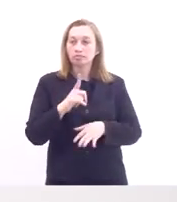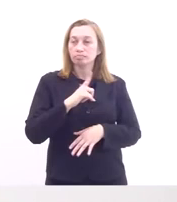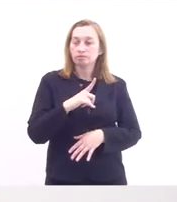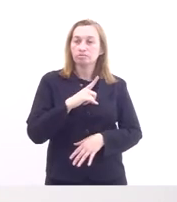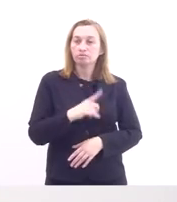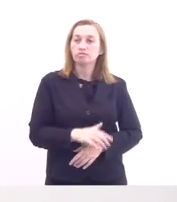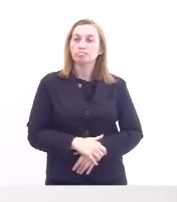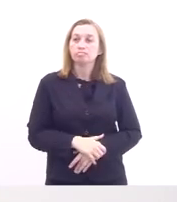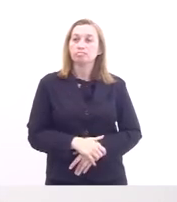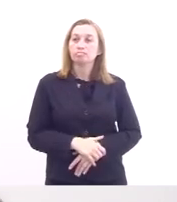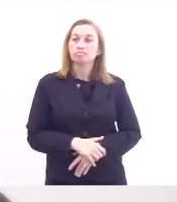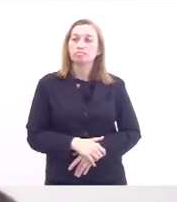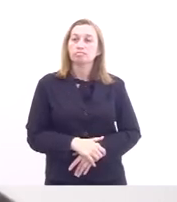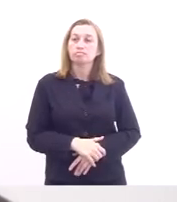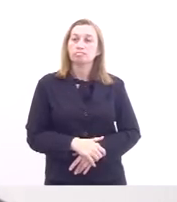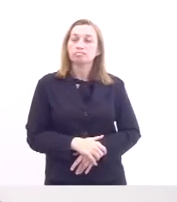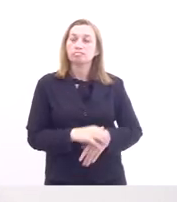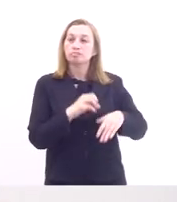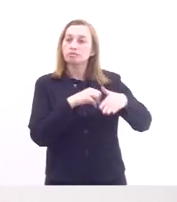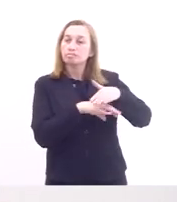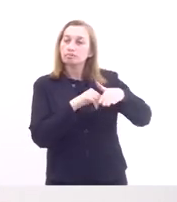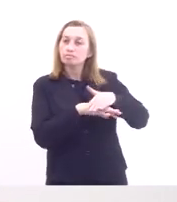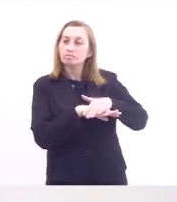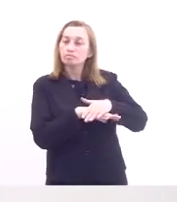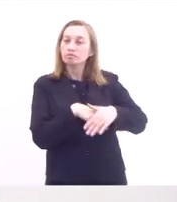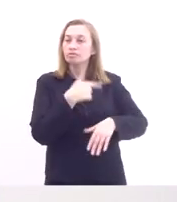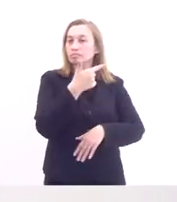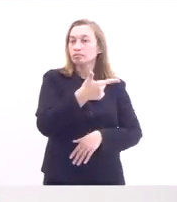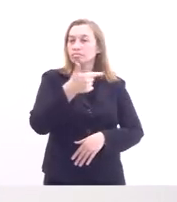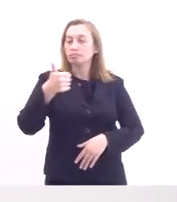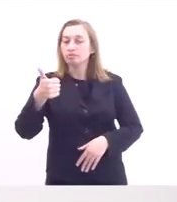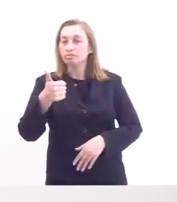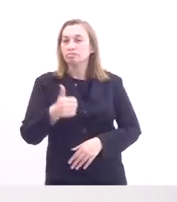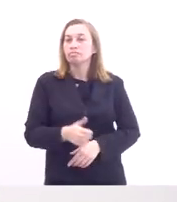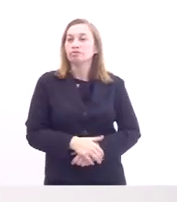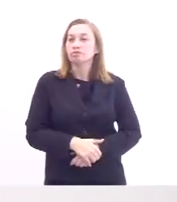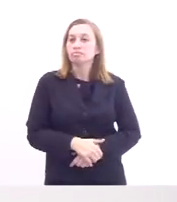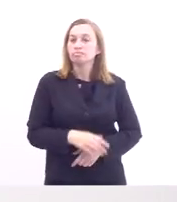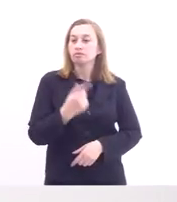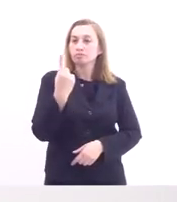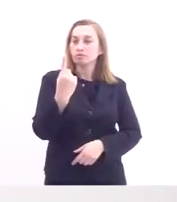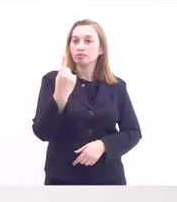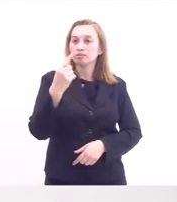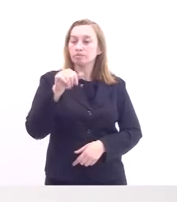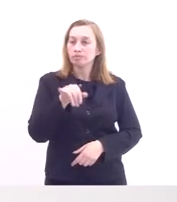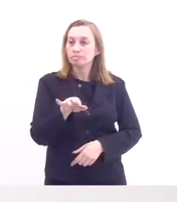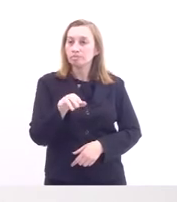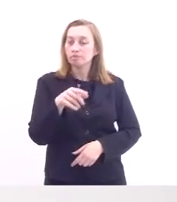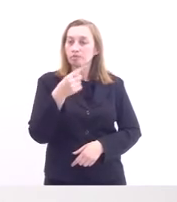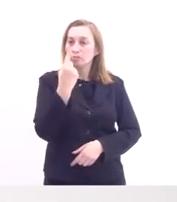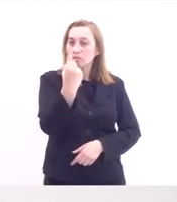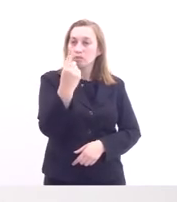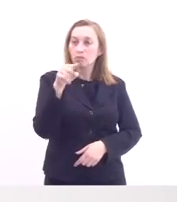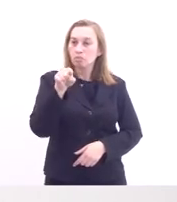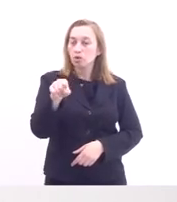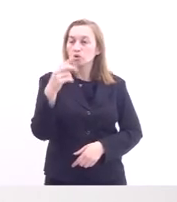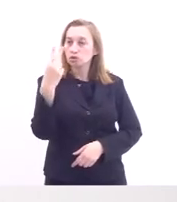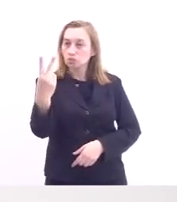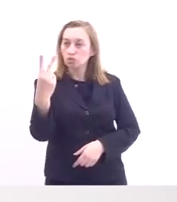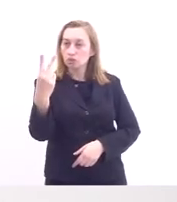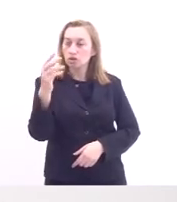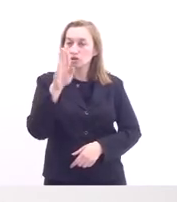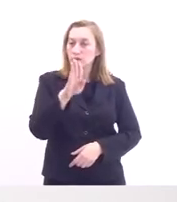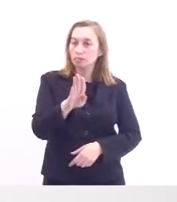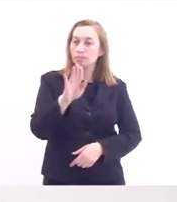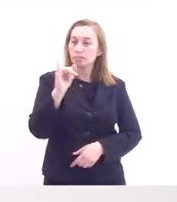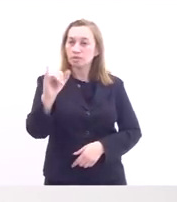estoque referente ao exercício de 2021 de 1 bilhão, 1,2, e estoque de anos